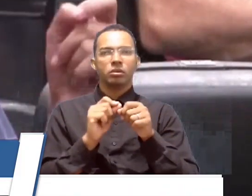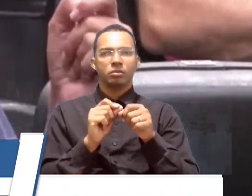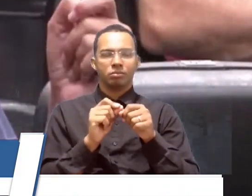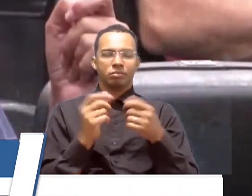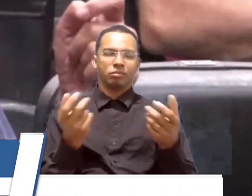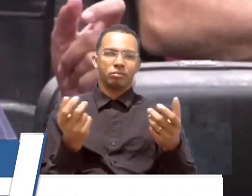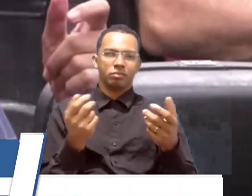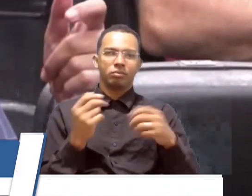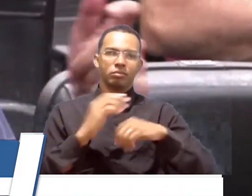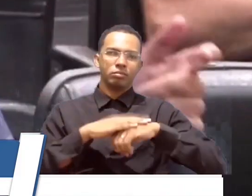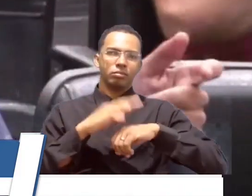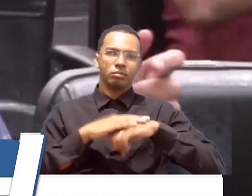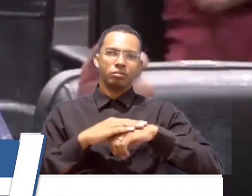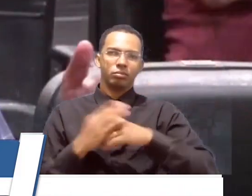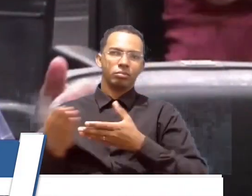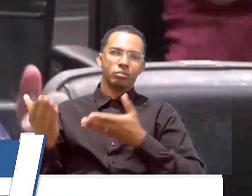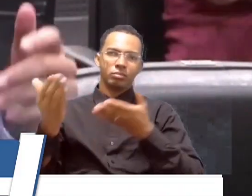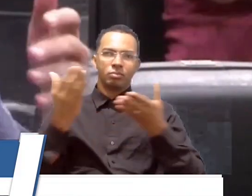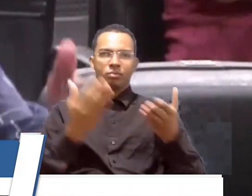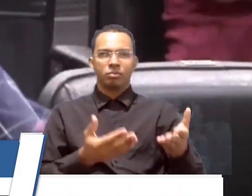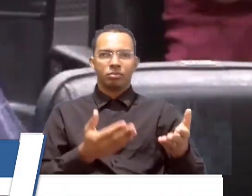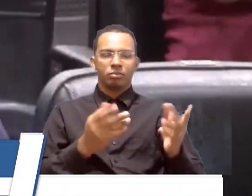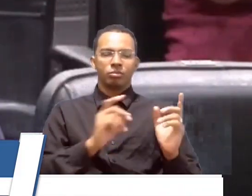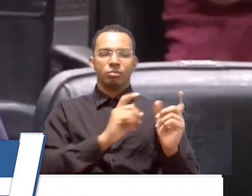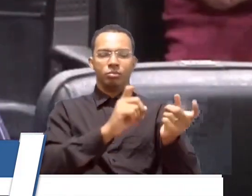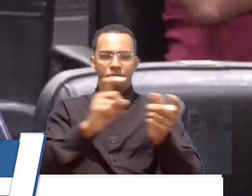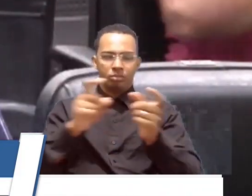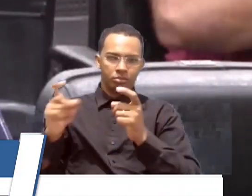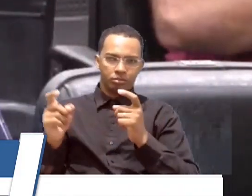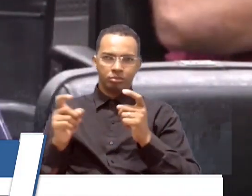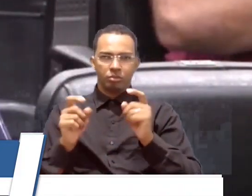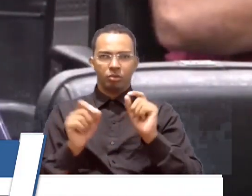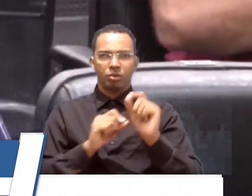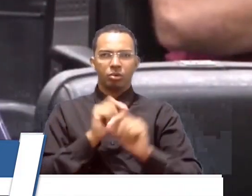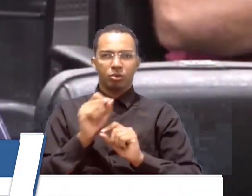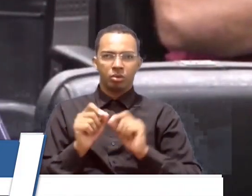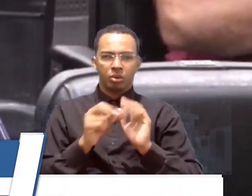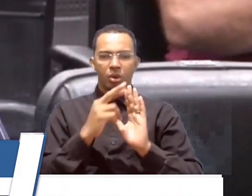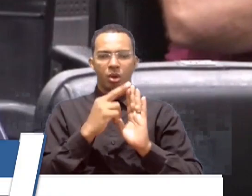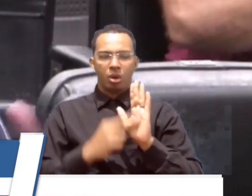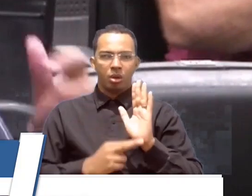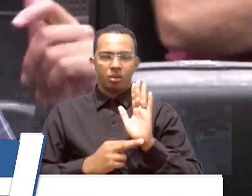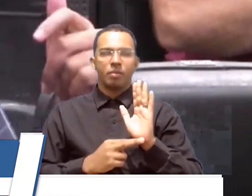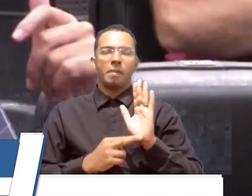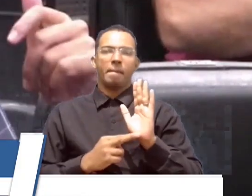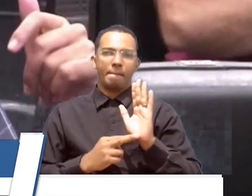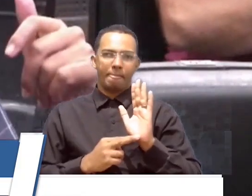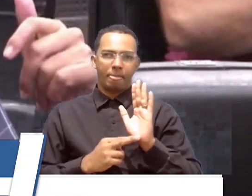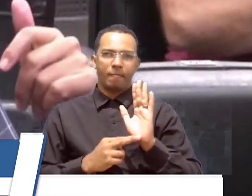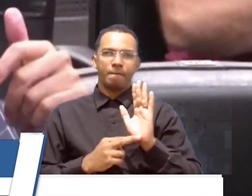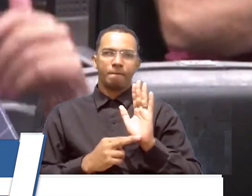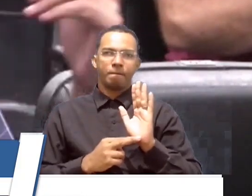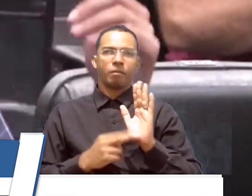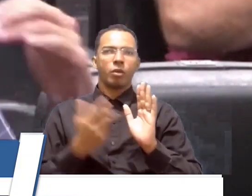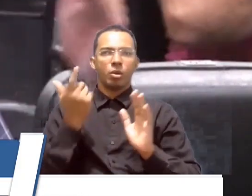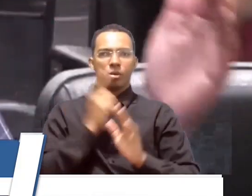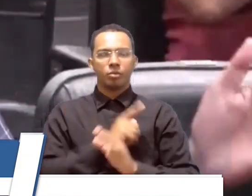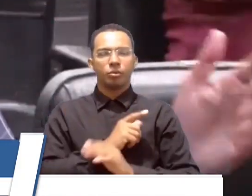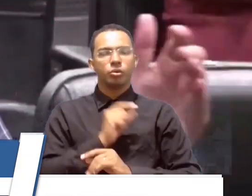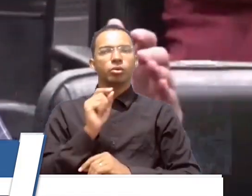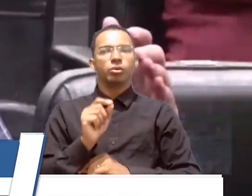a gente traz a discussão através de um requerimento, nós conseguimos